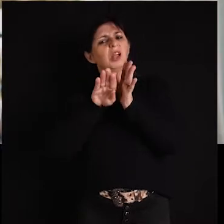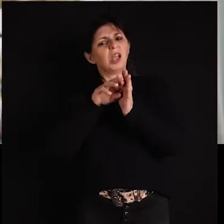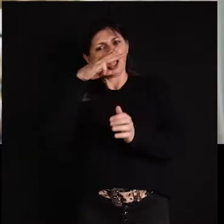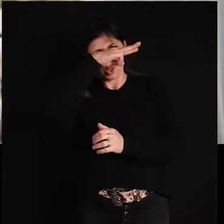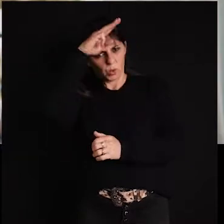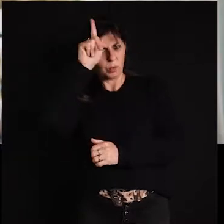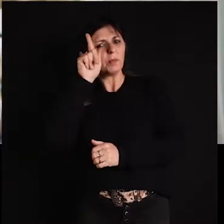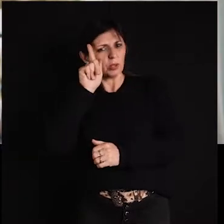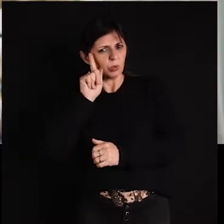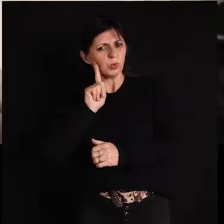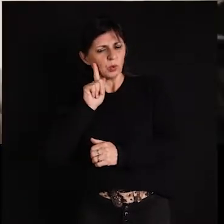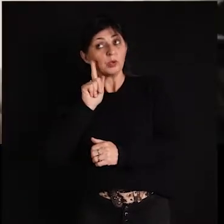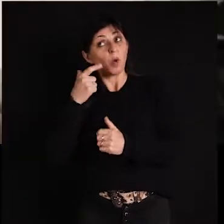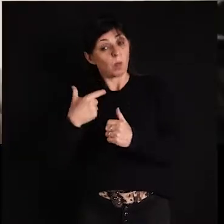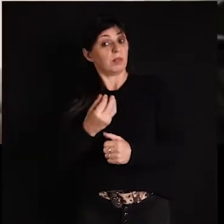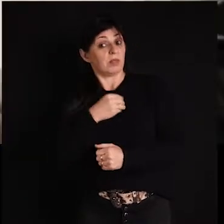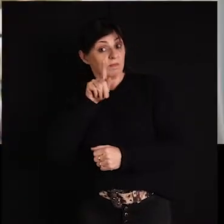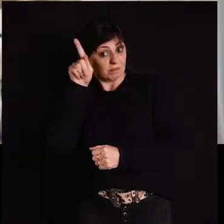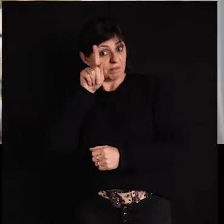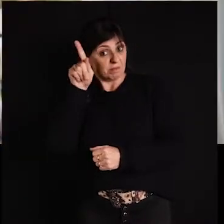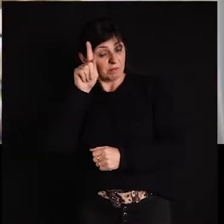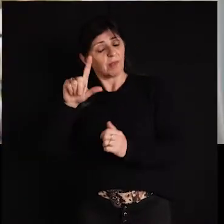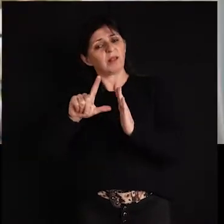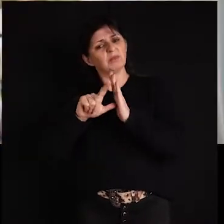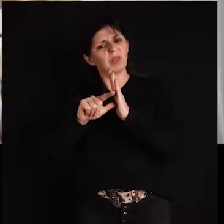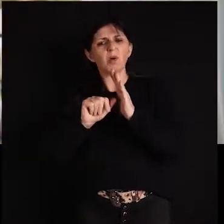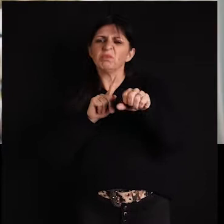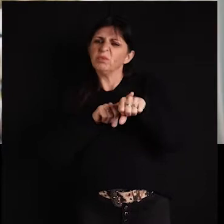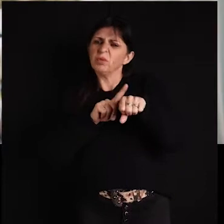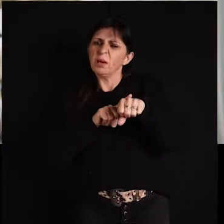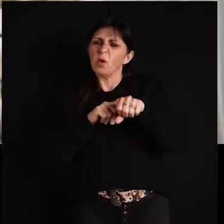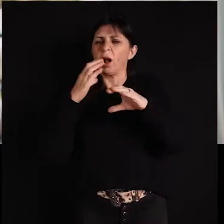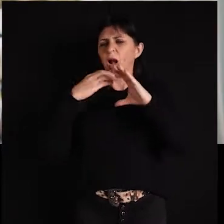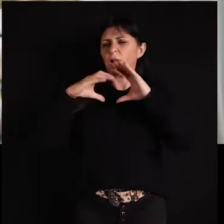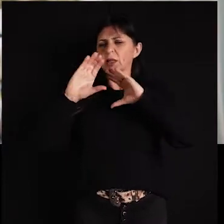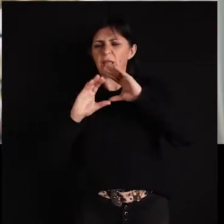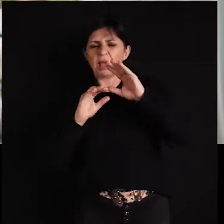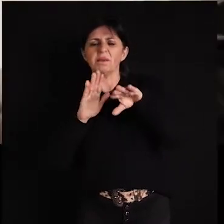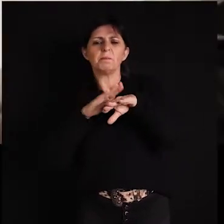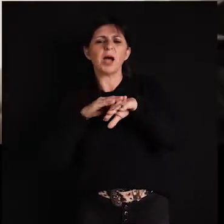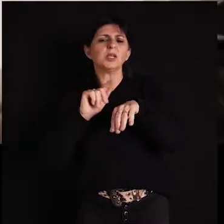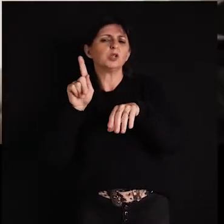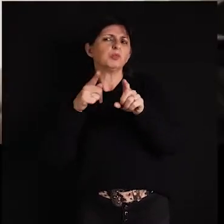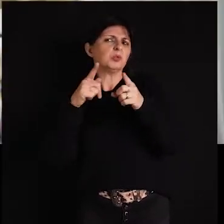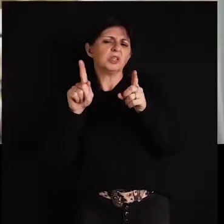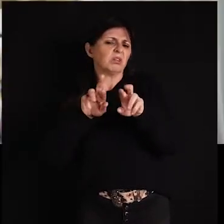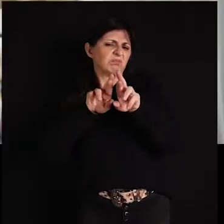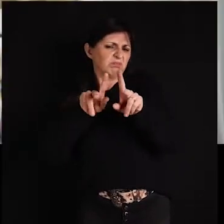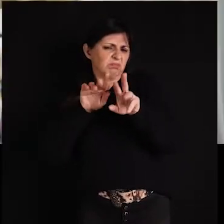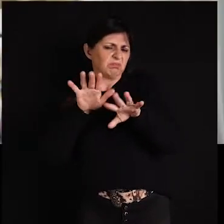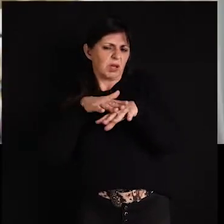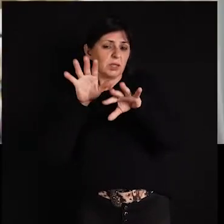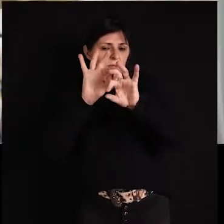é onde eu me criei, né? Na época, não cantava muita música gaúcha, cantava mais música sertaneja, e fui